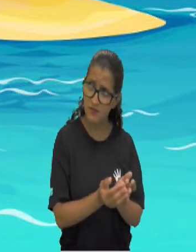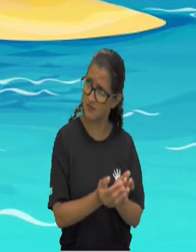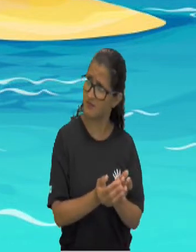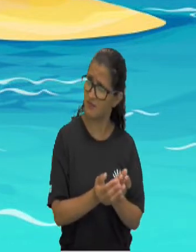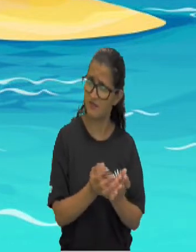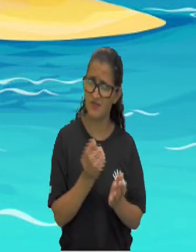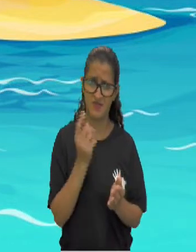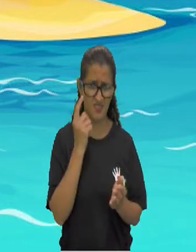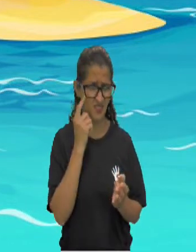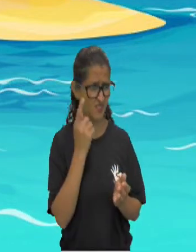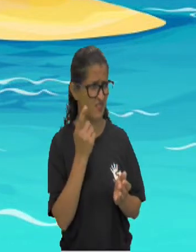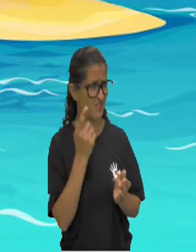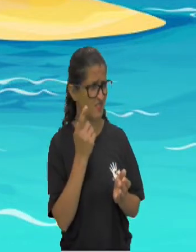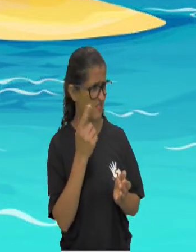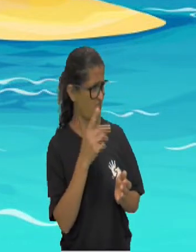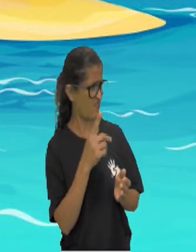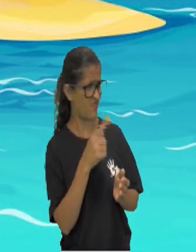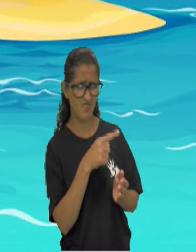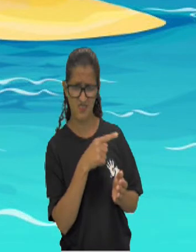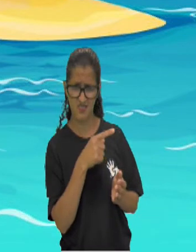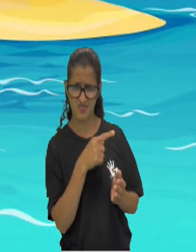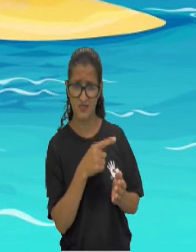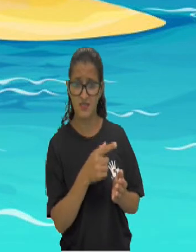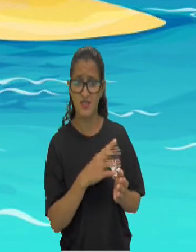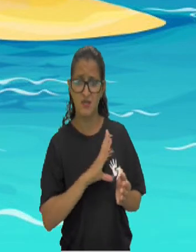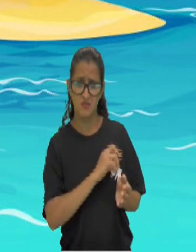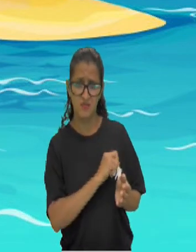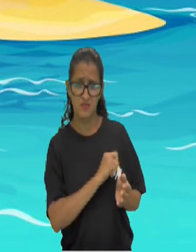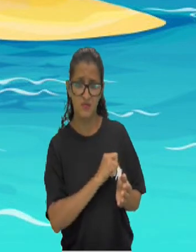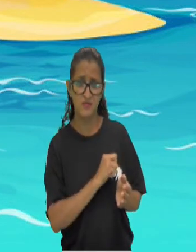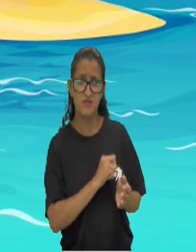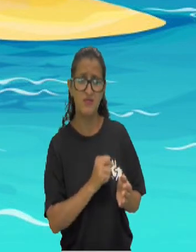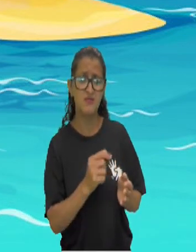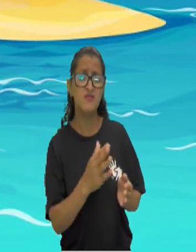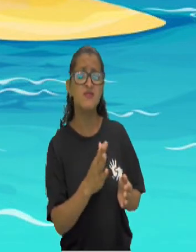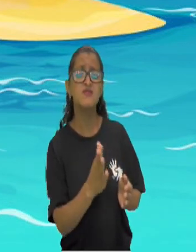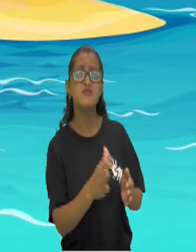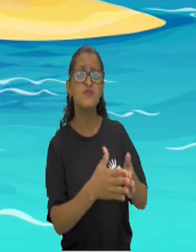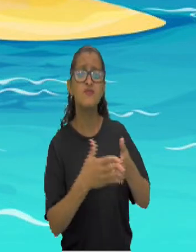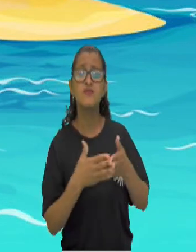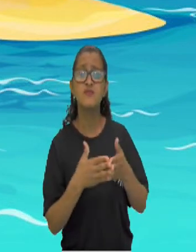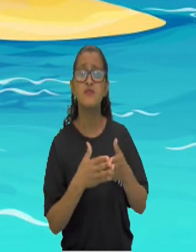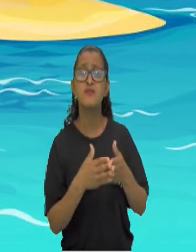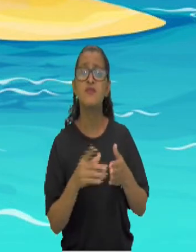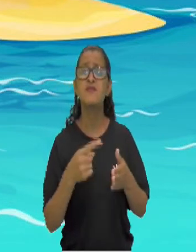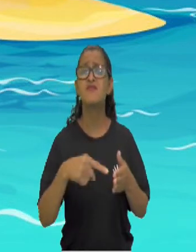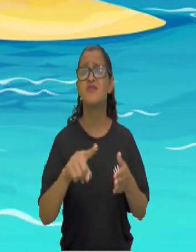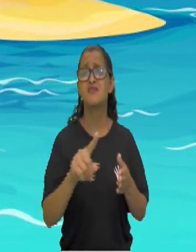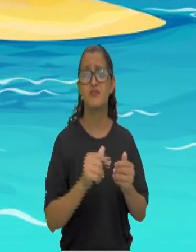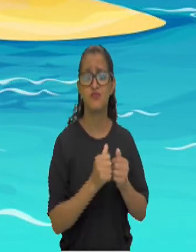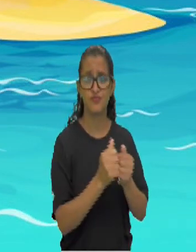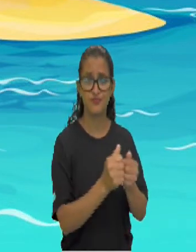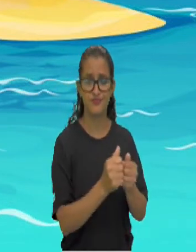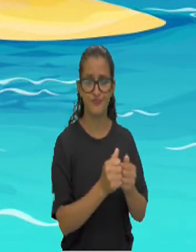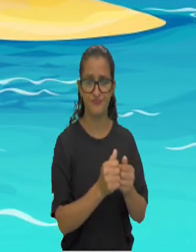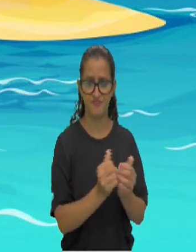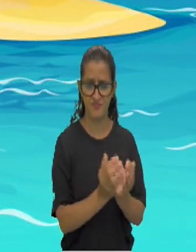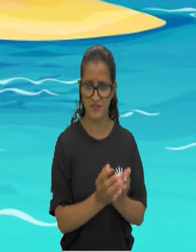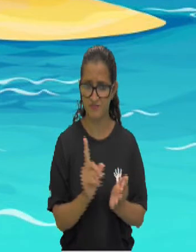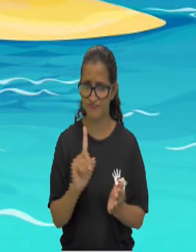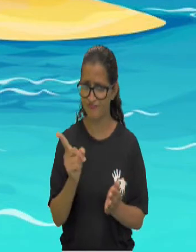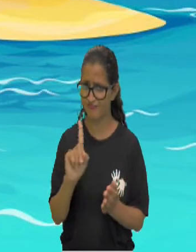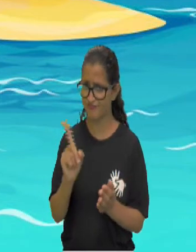amor, pedindo que levasse com ele. E ela disse: não, eu não posso, estou